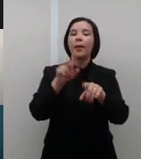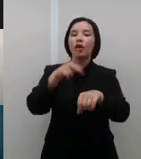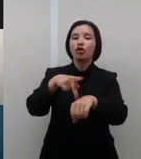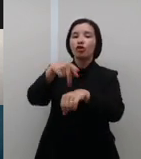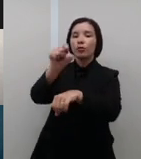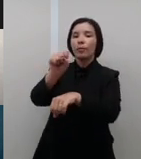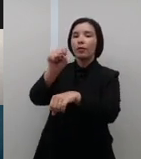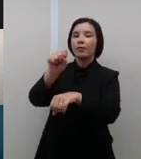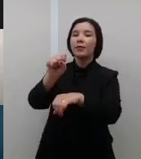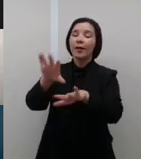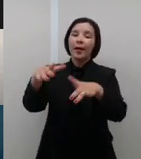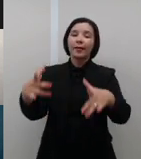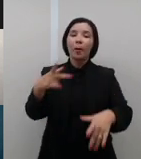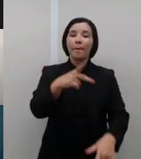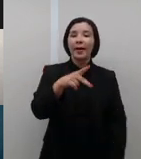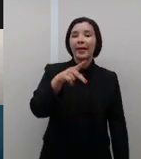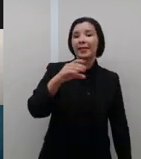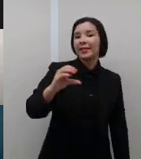PCA